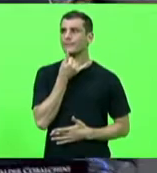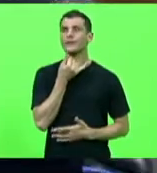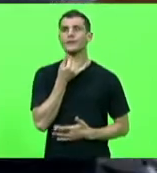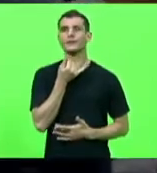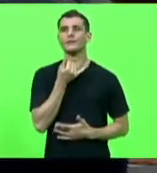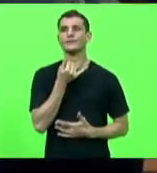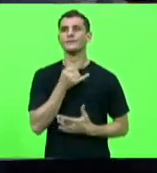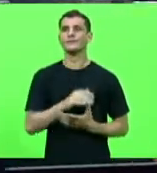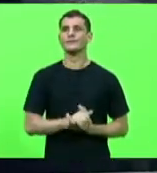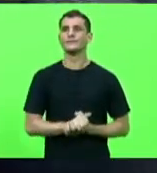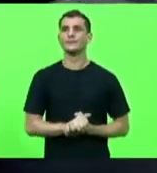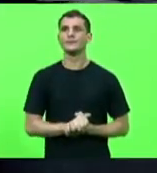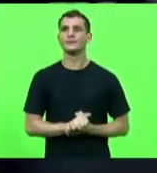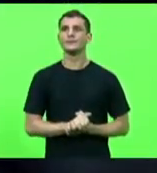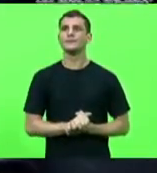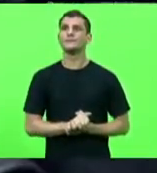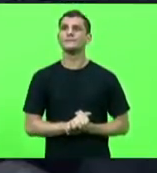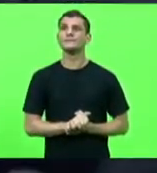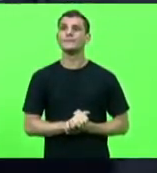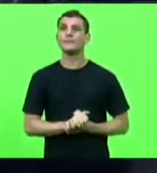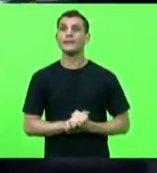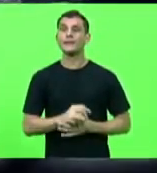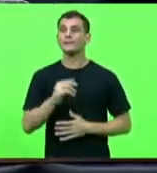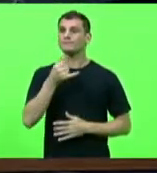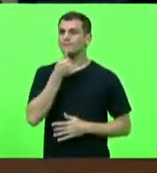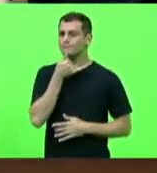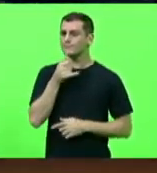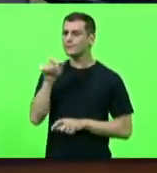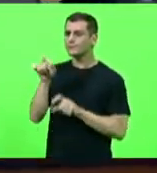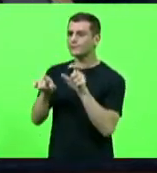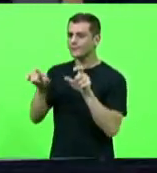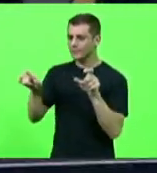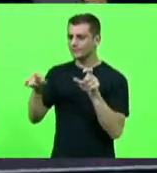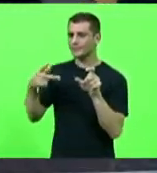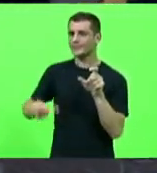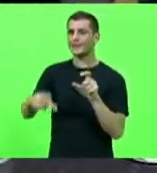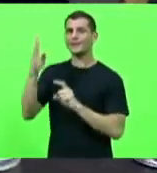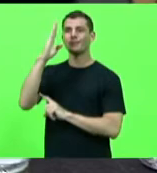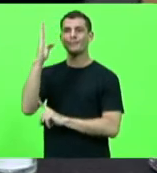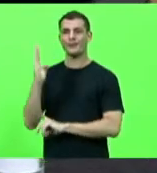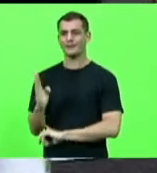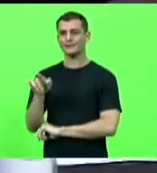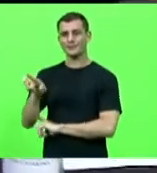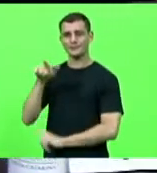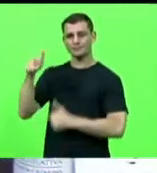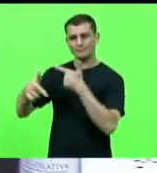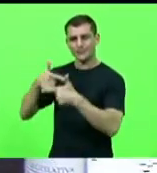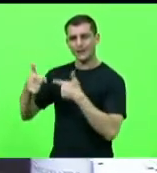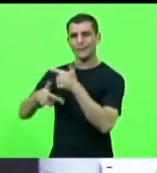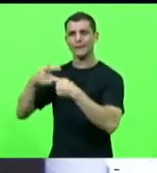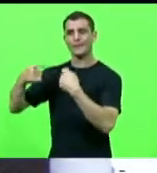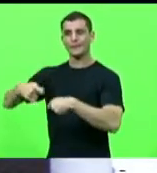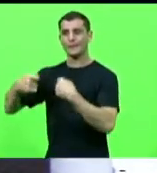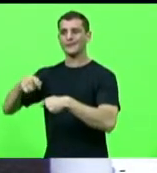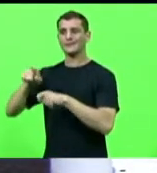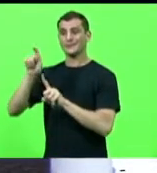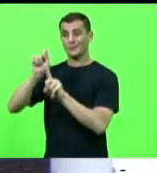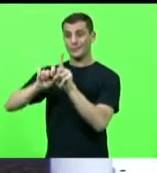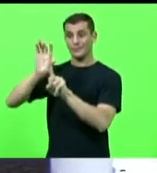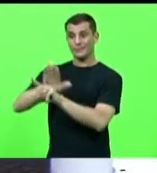eu lamento que o cidadão brasileiro tenha que trabalhar um mês inteiro